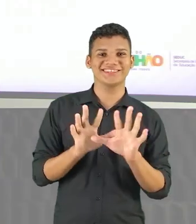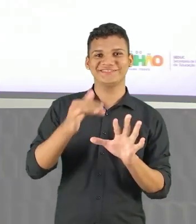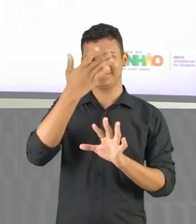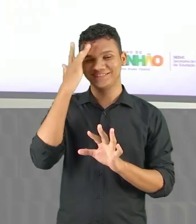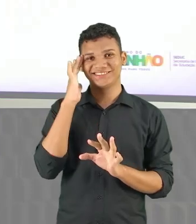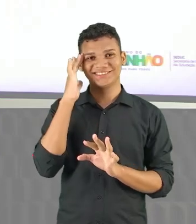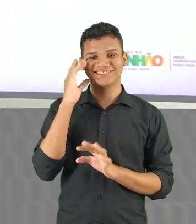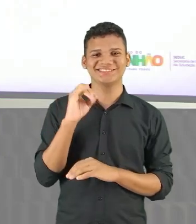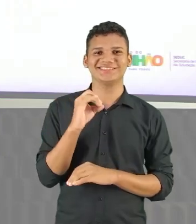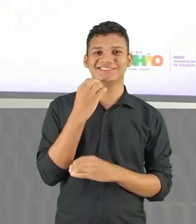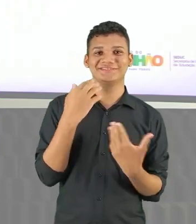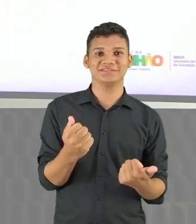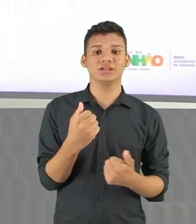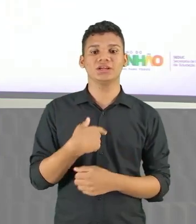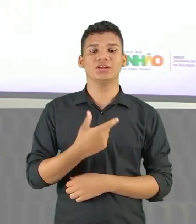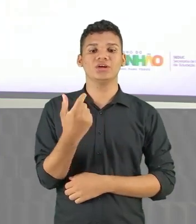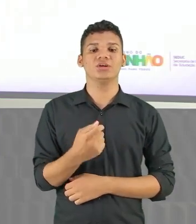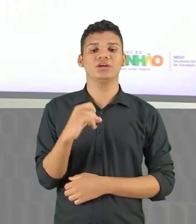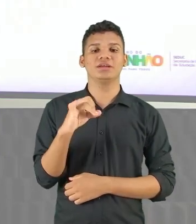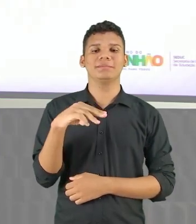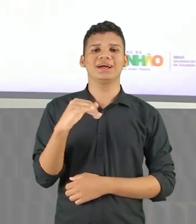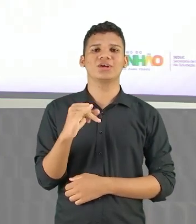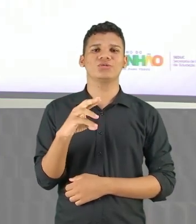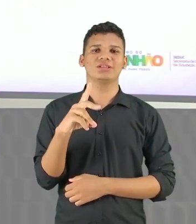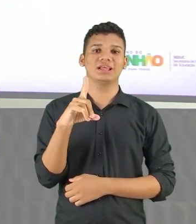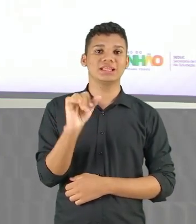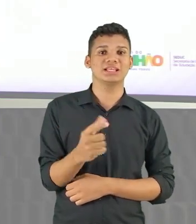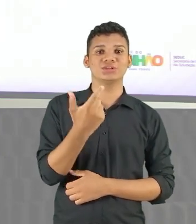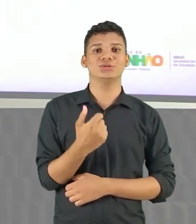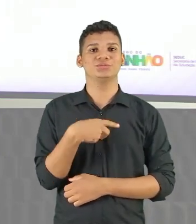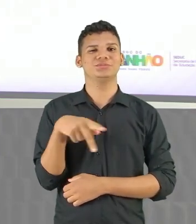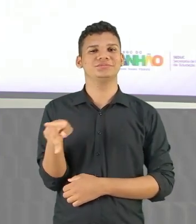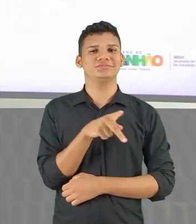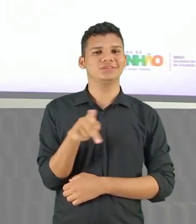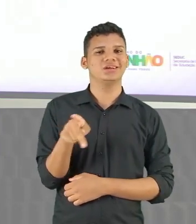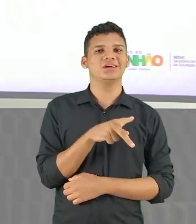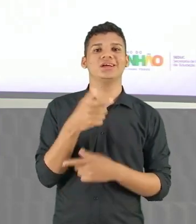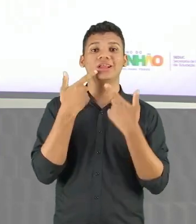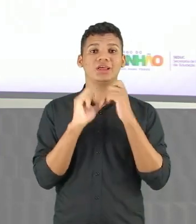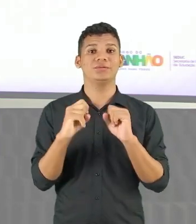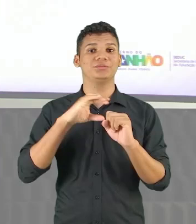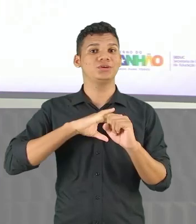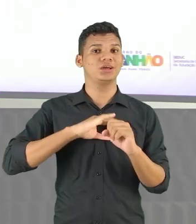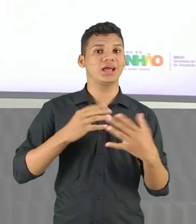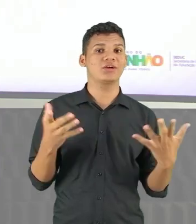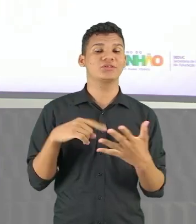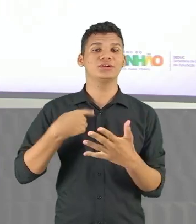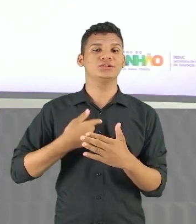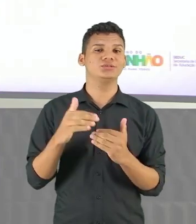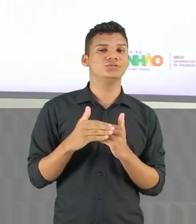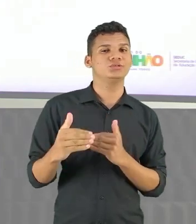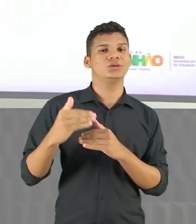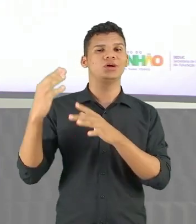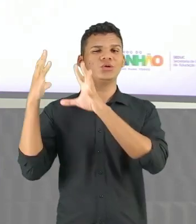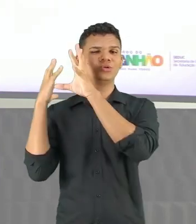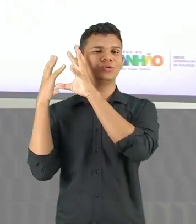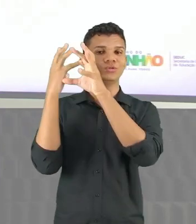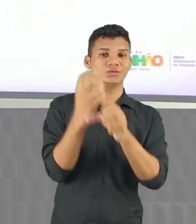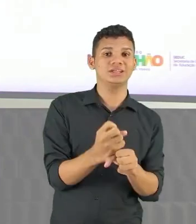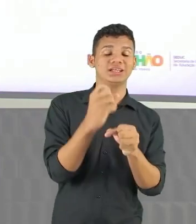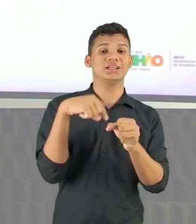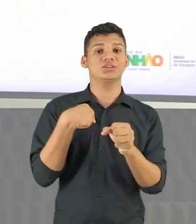Olá, pessoal. Eu sou Imaculada Oliveira, sou professora de Língua Portuguesa e Redação. A gente vai continuar a nossa revisão que a gente vem